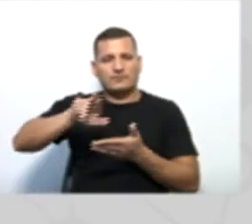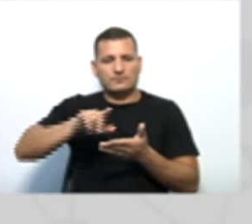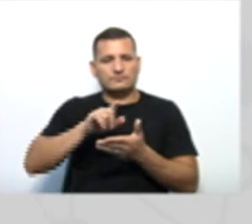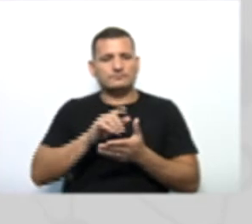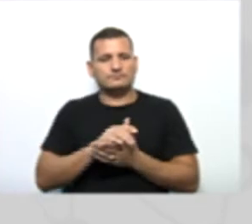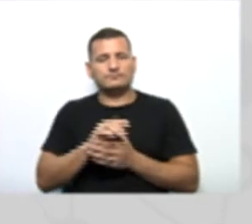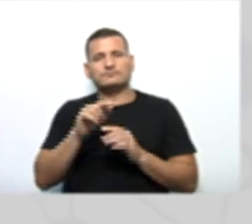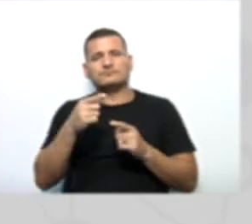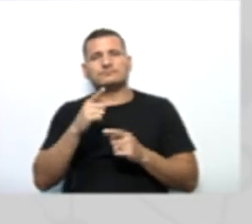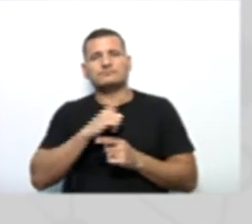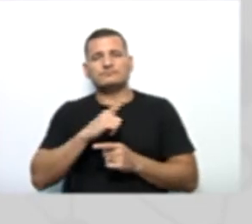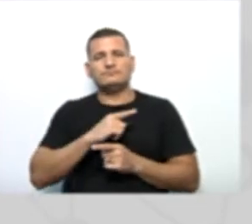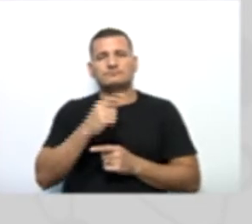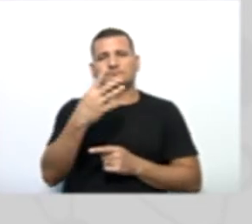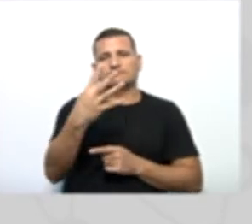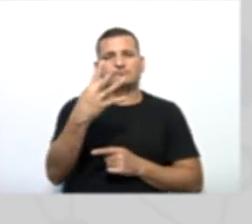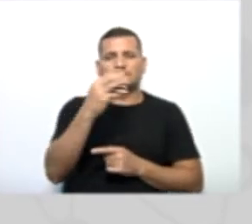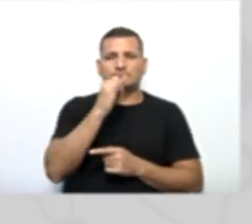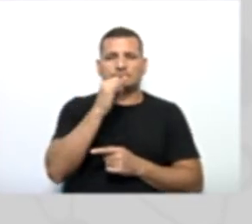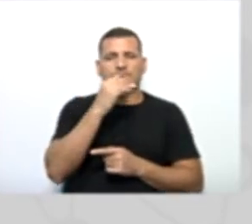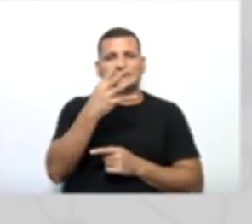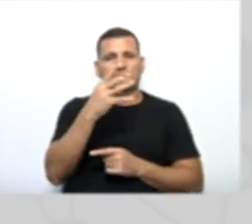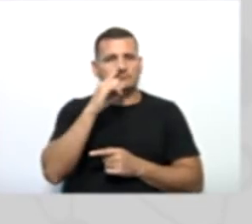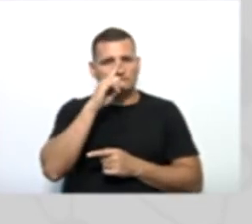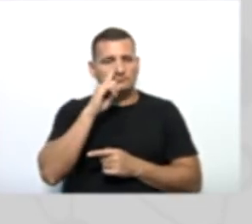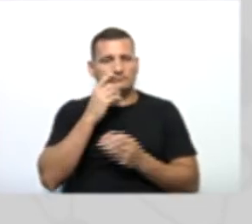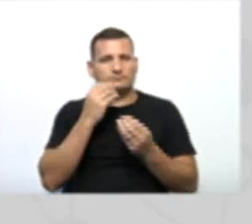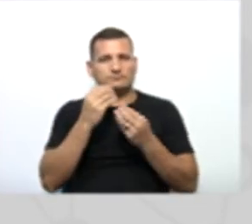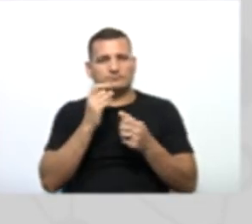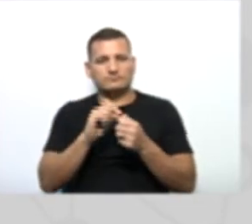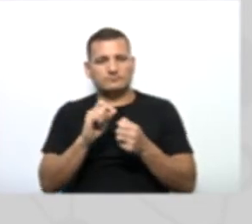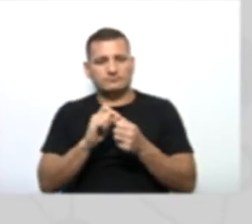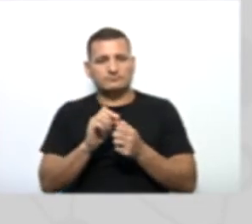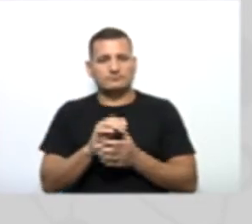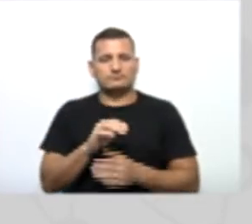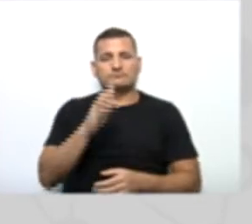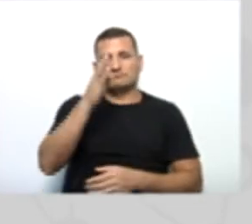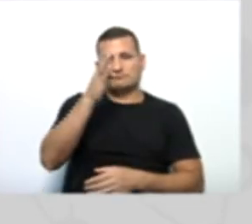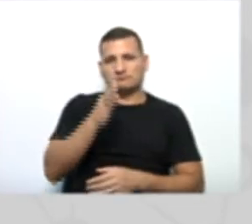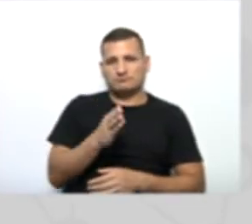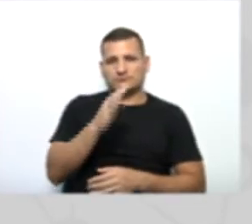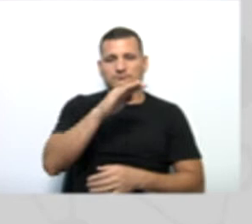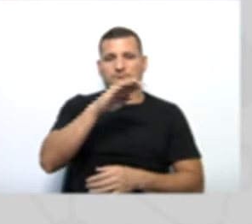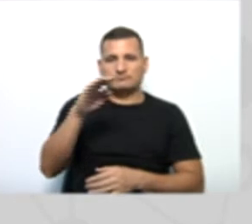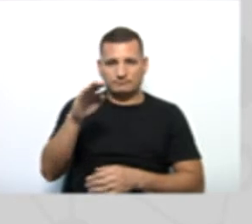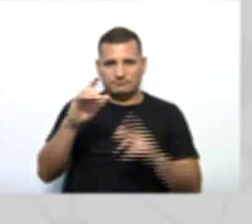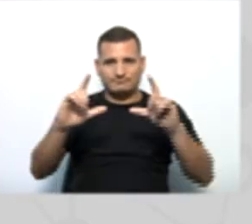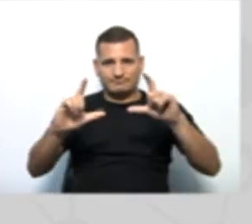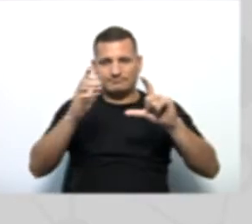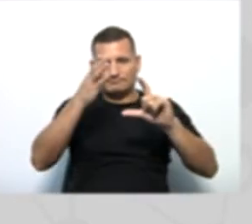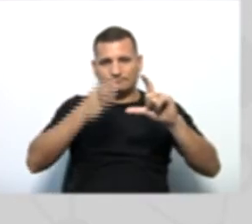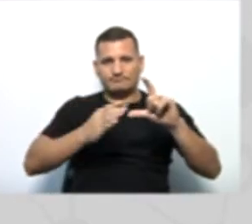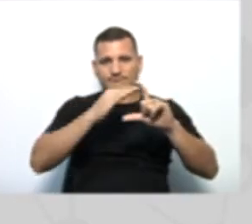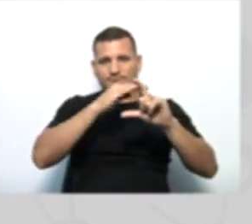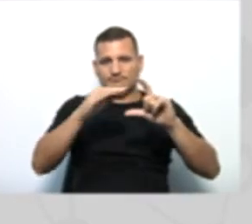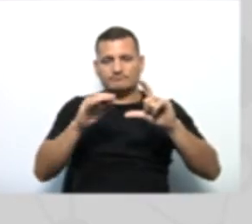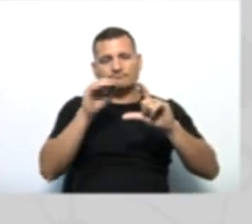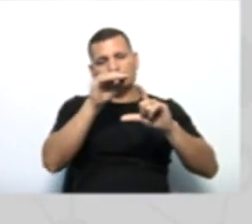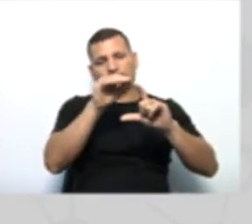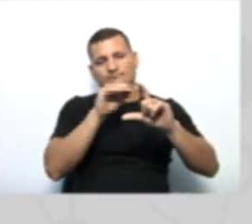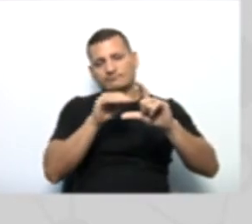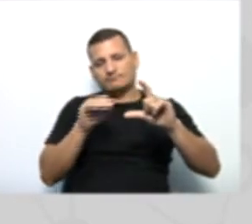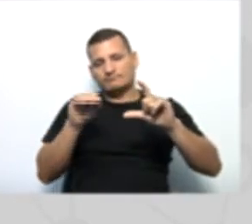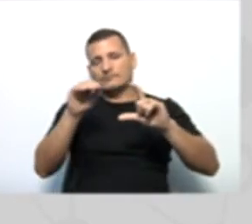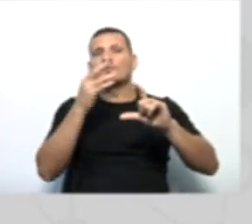ali tem 4 riscos, professor. 4 tipos de risco. Como é que eu faço, professor? Você pode dividir em 4 e aí cada quadradinho você colocar a